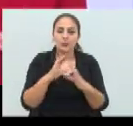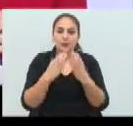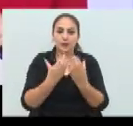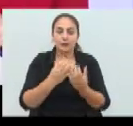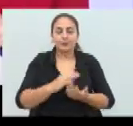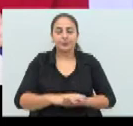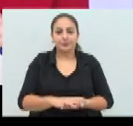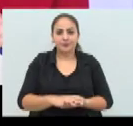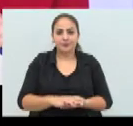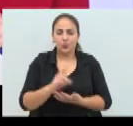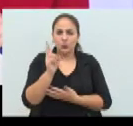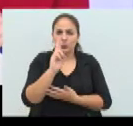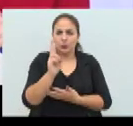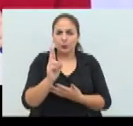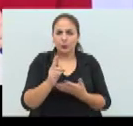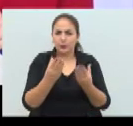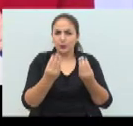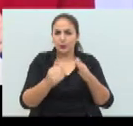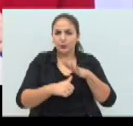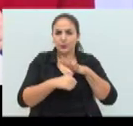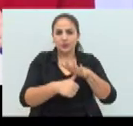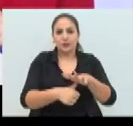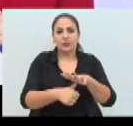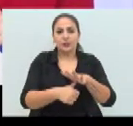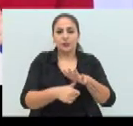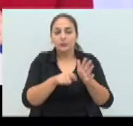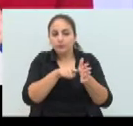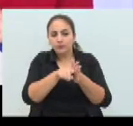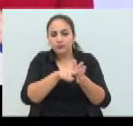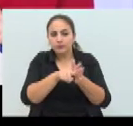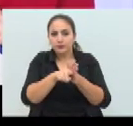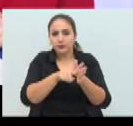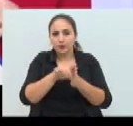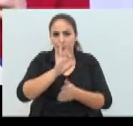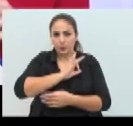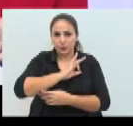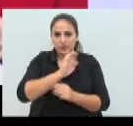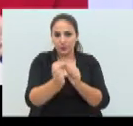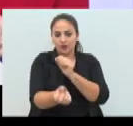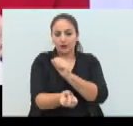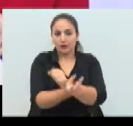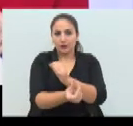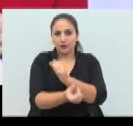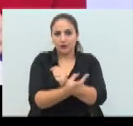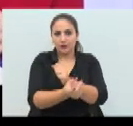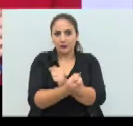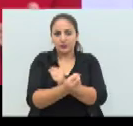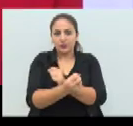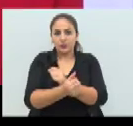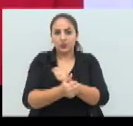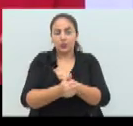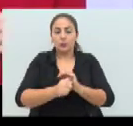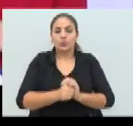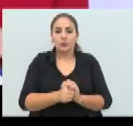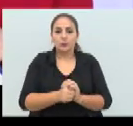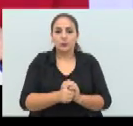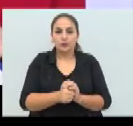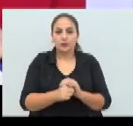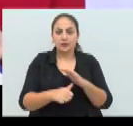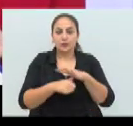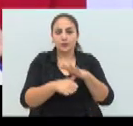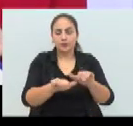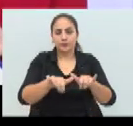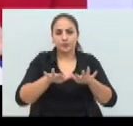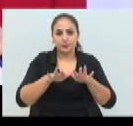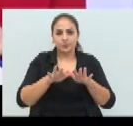Os nomes de dezenas de autoridades que serão investigadas por corrupção no Supremo Tribunal Federal foram divulgados pelo